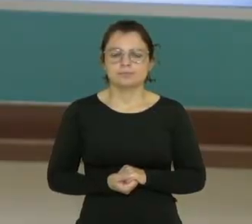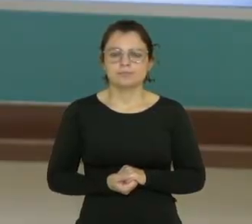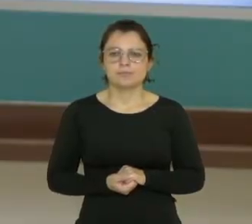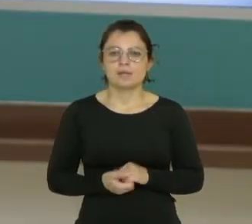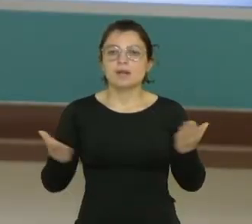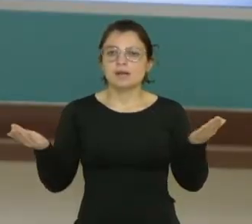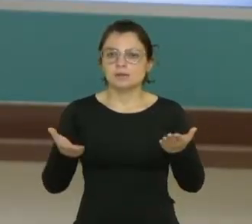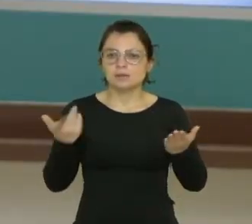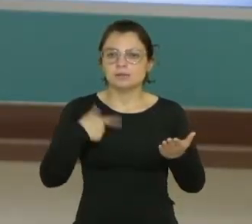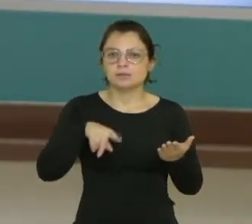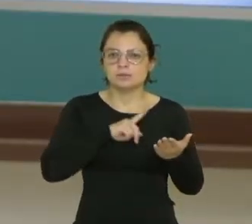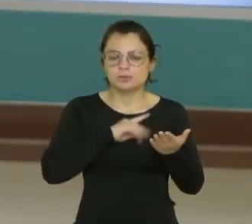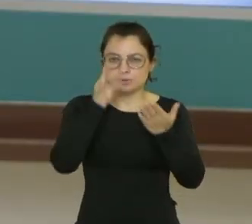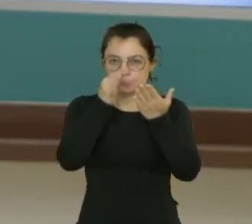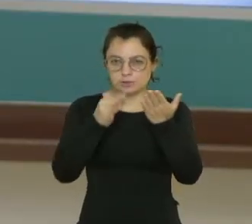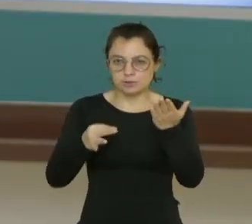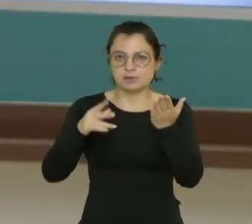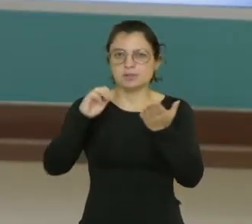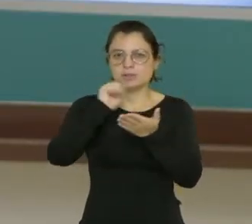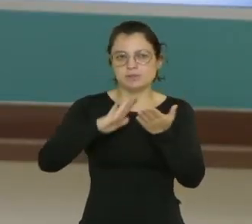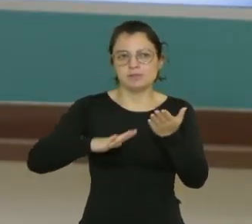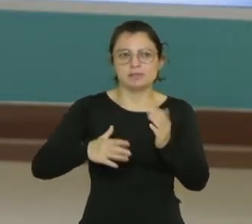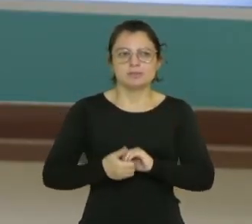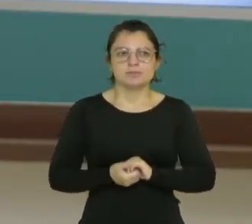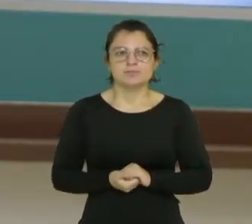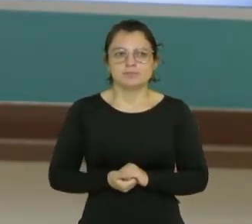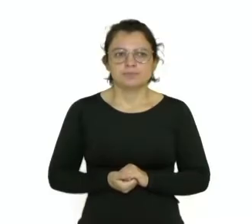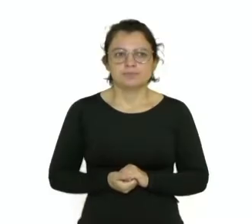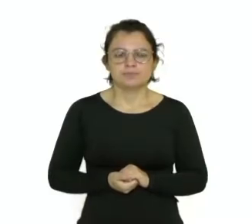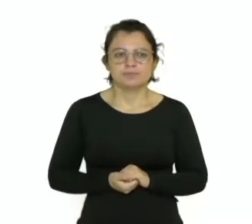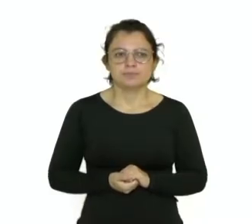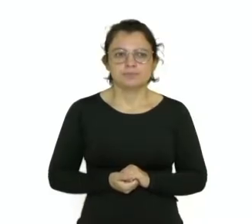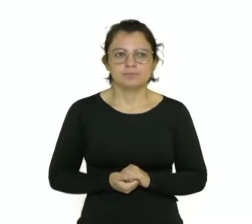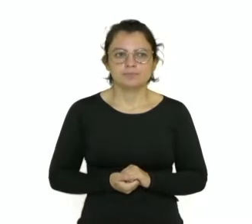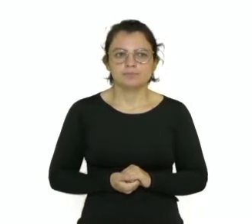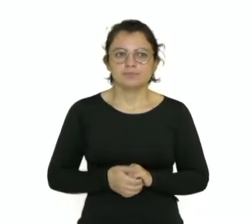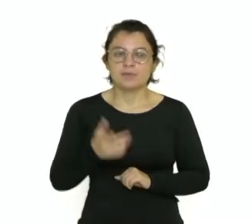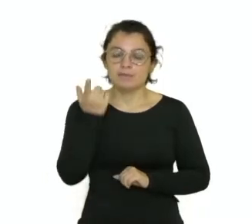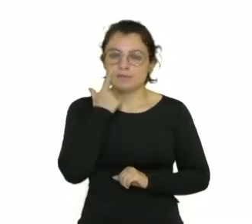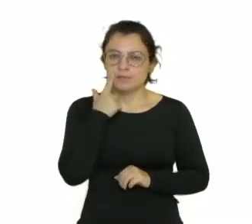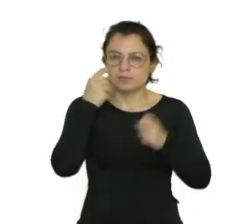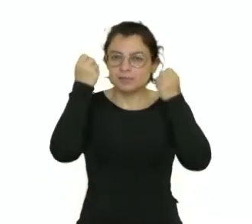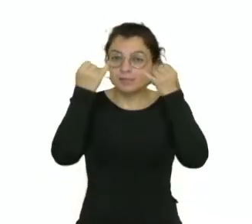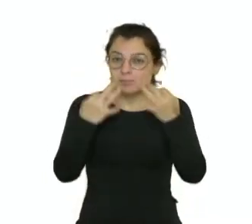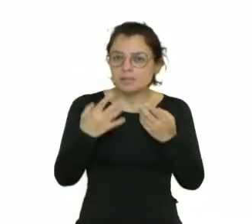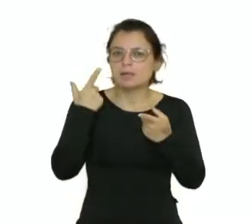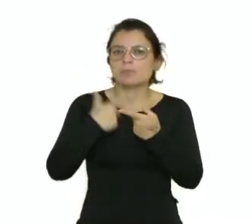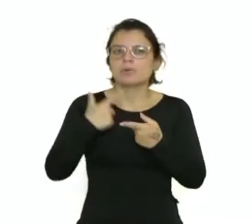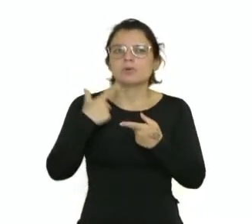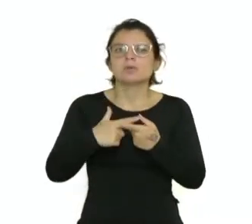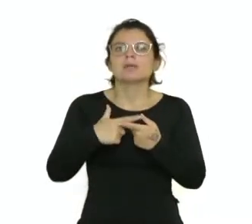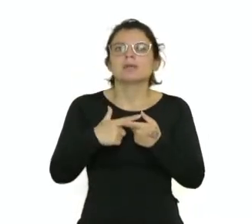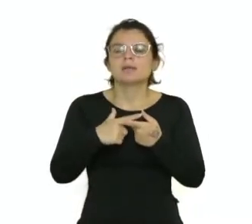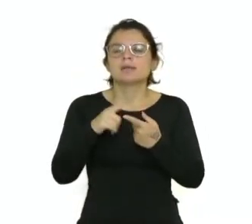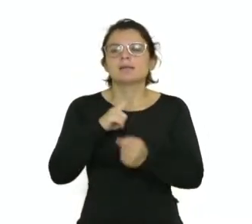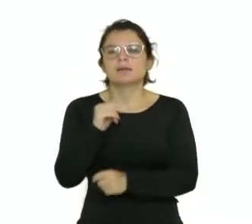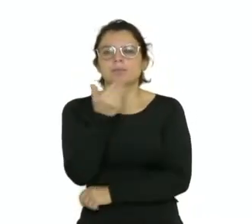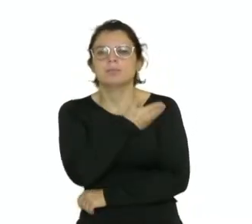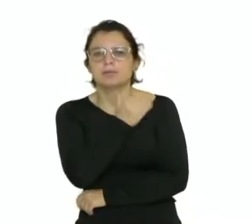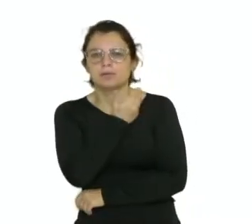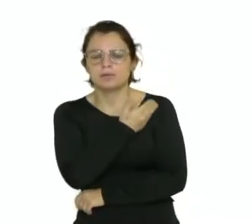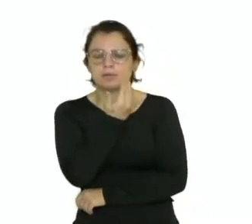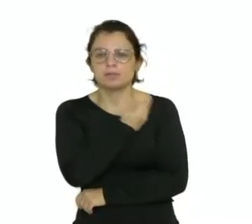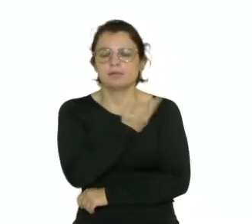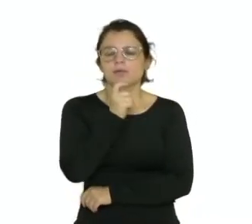Vamos então fazer a correção da nossa atividade? Veja, explique por que ainda há tanto preconceito contra